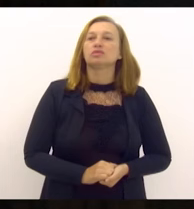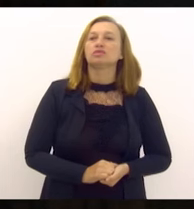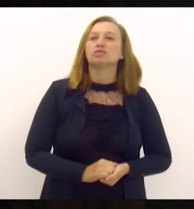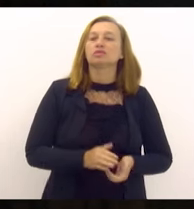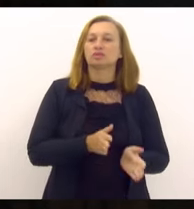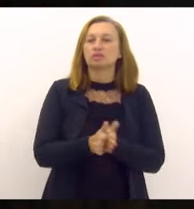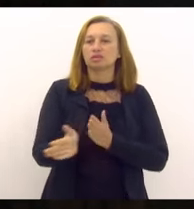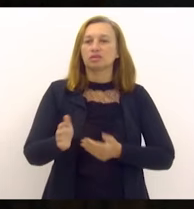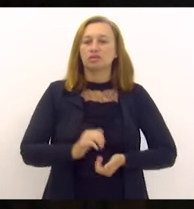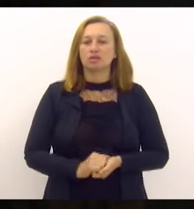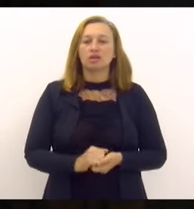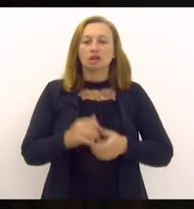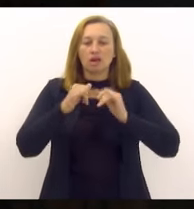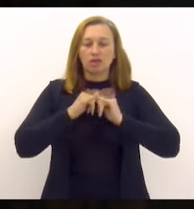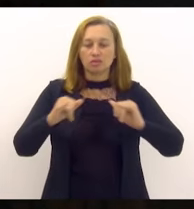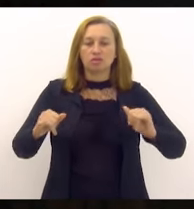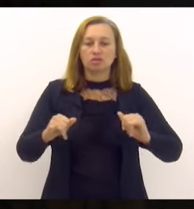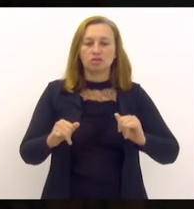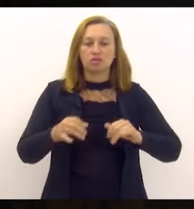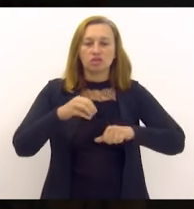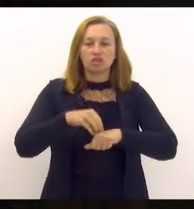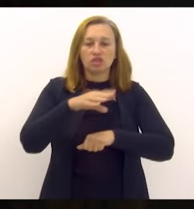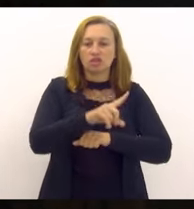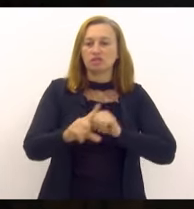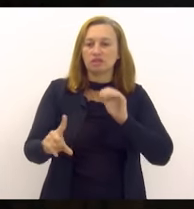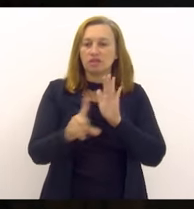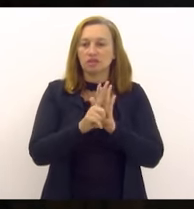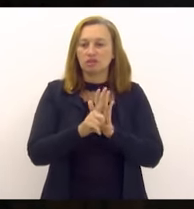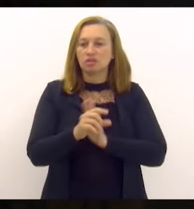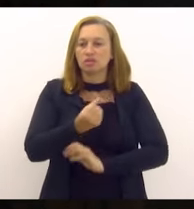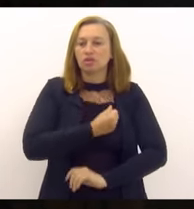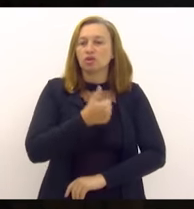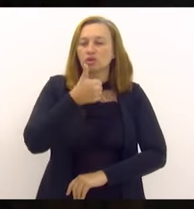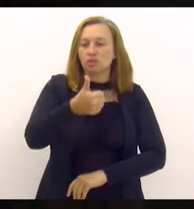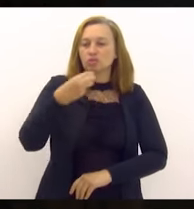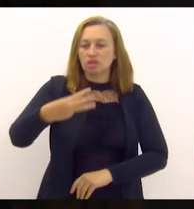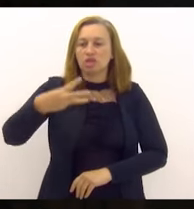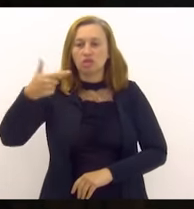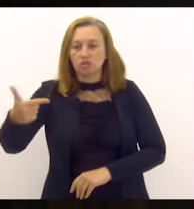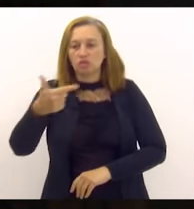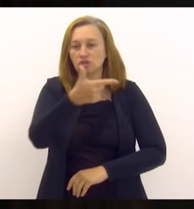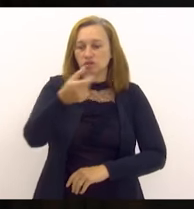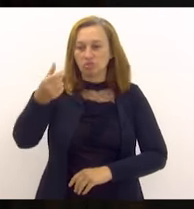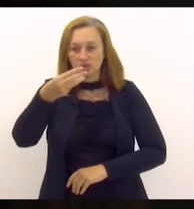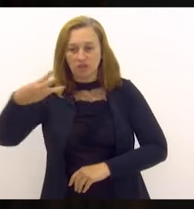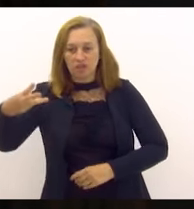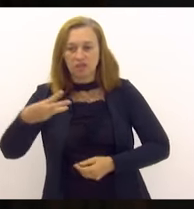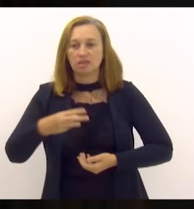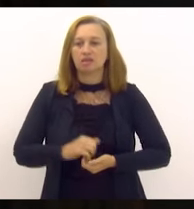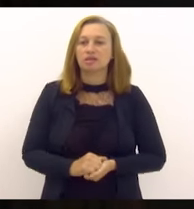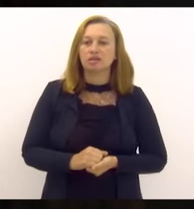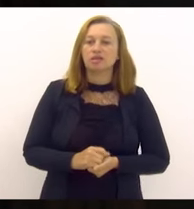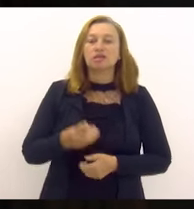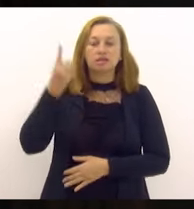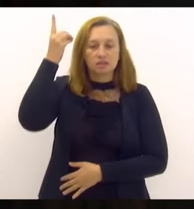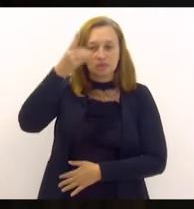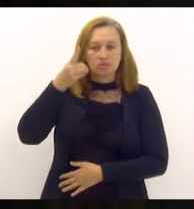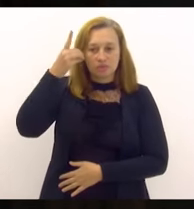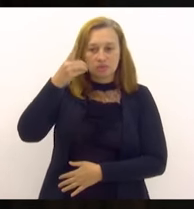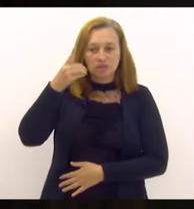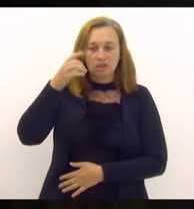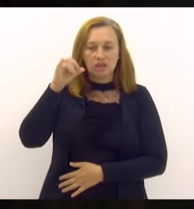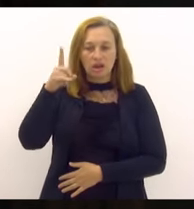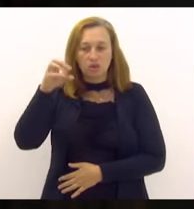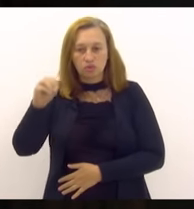promulgação. Anuncio indicação legislativa número 132/2023, de autoria do deputado